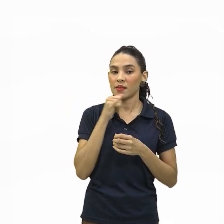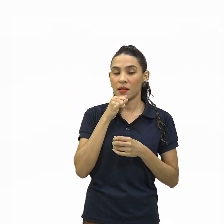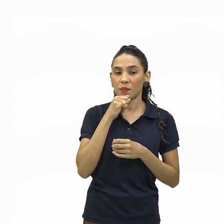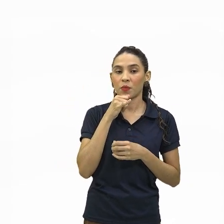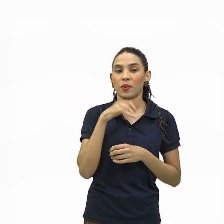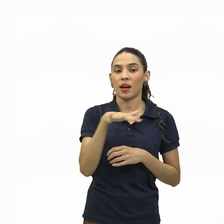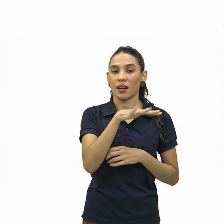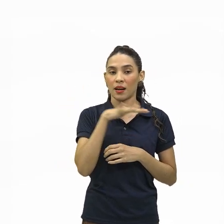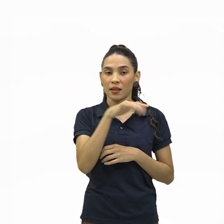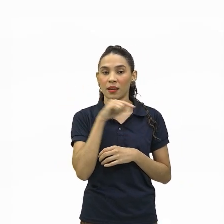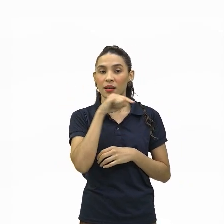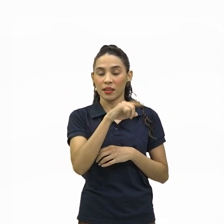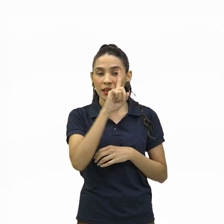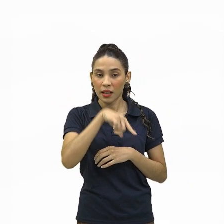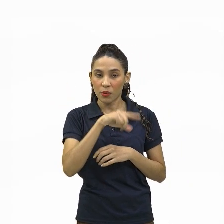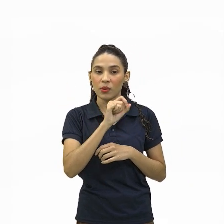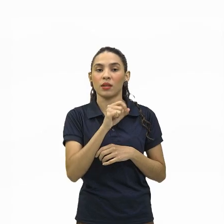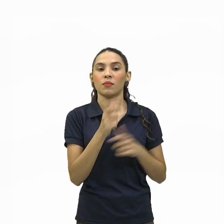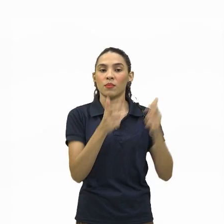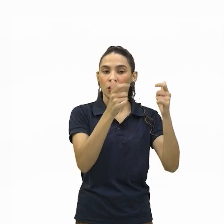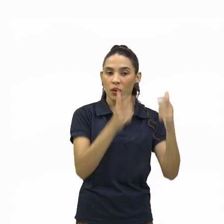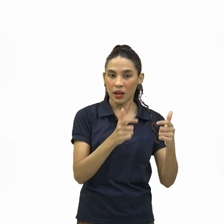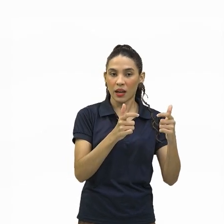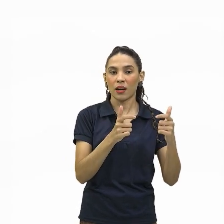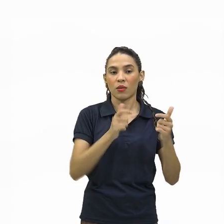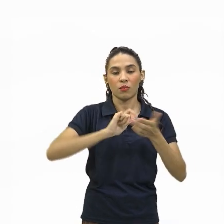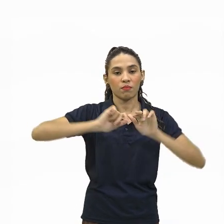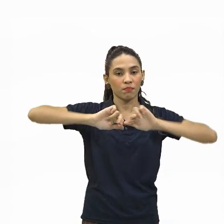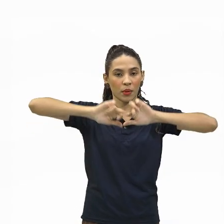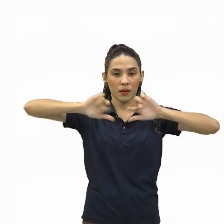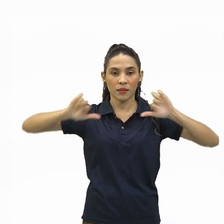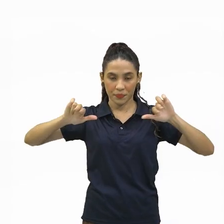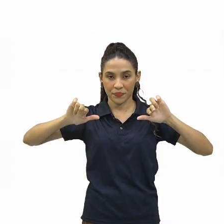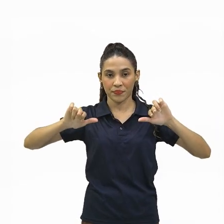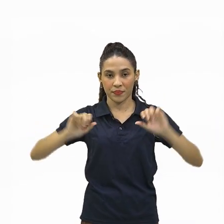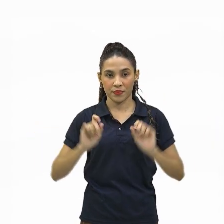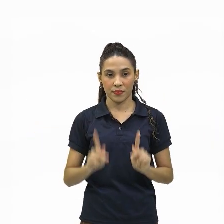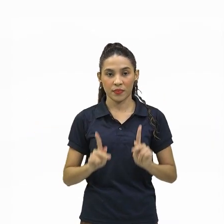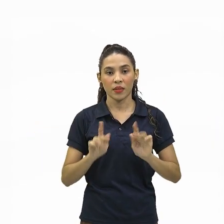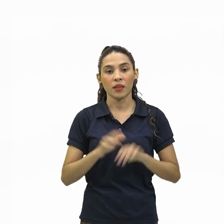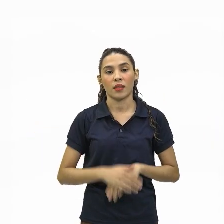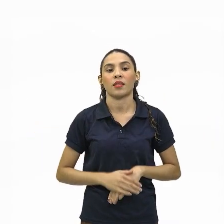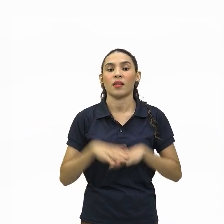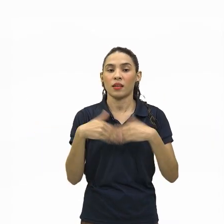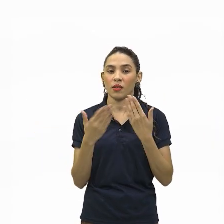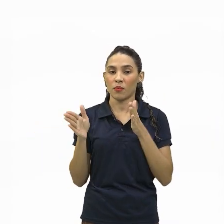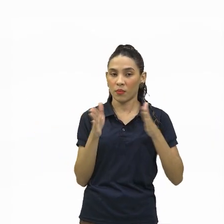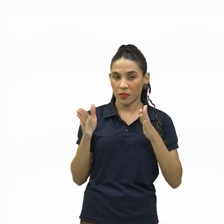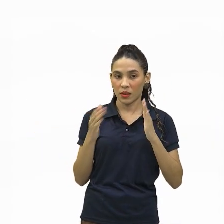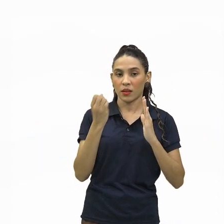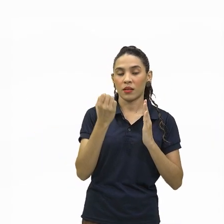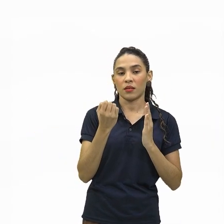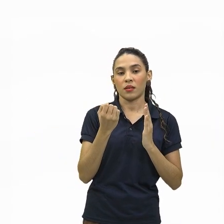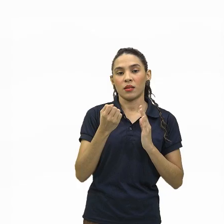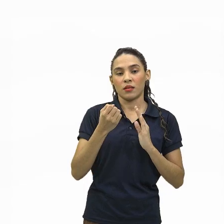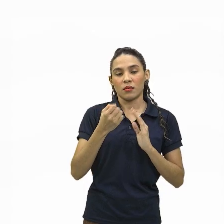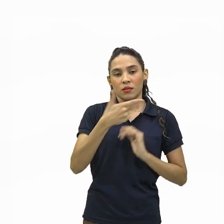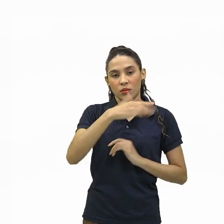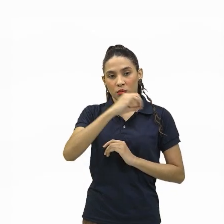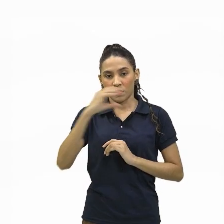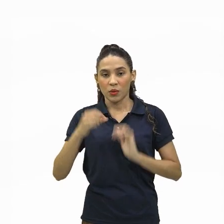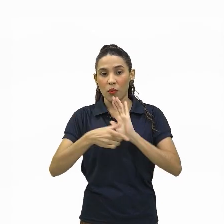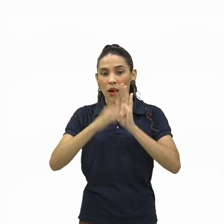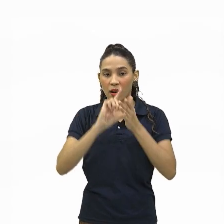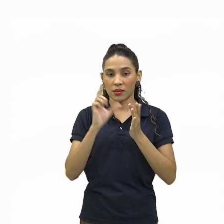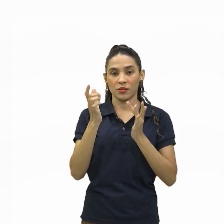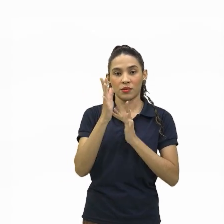território ele é um território diversificado. Ali por volta de 2000 anos antes de Cristo,